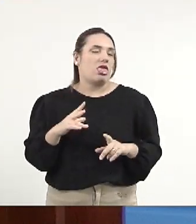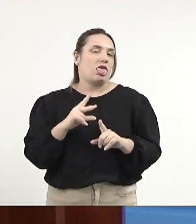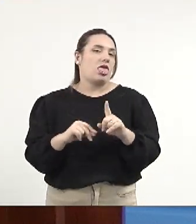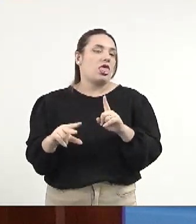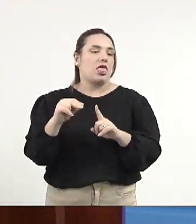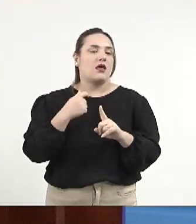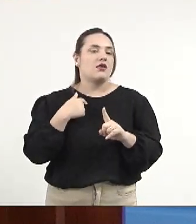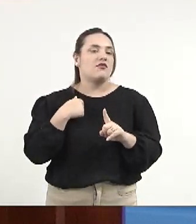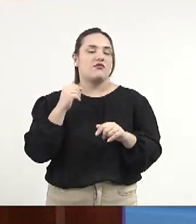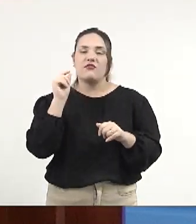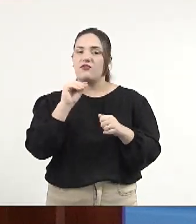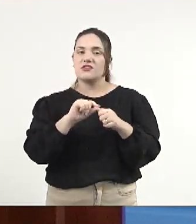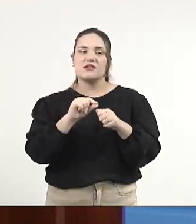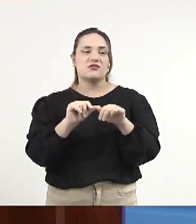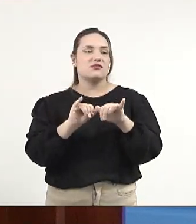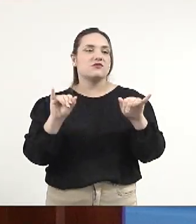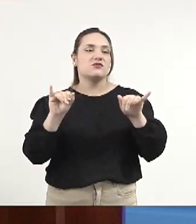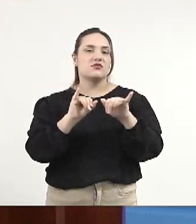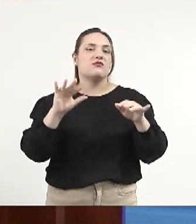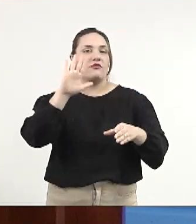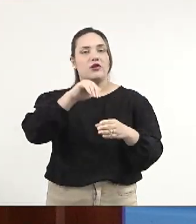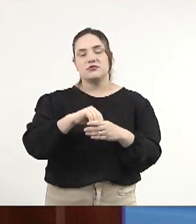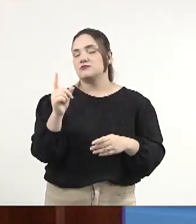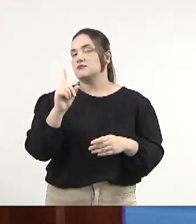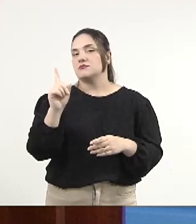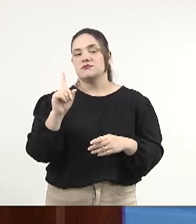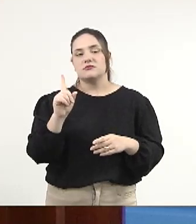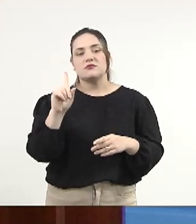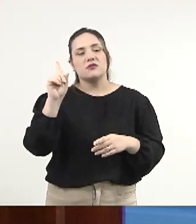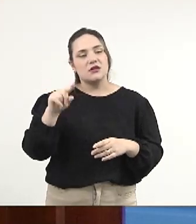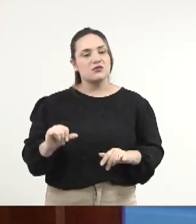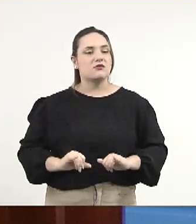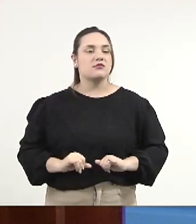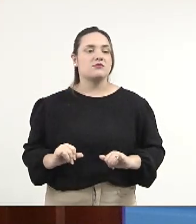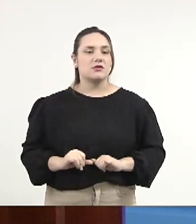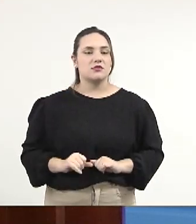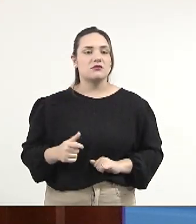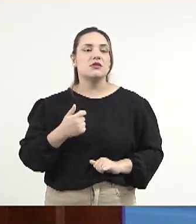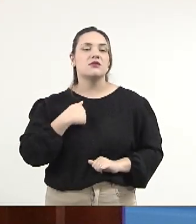fazendo campanha eleitoral, é uma dor que me atinge.